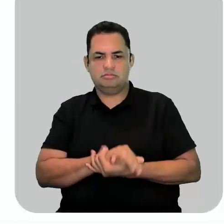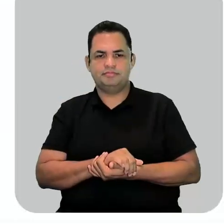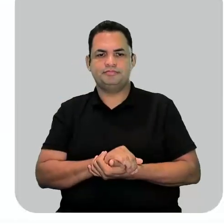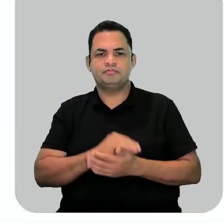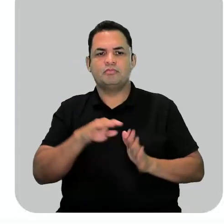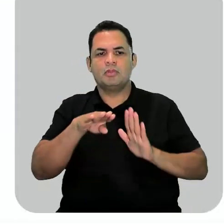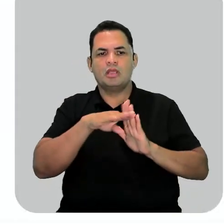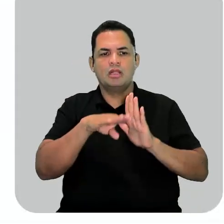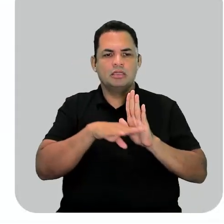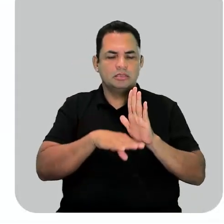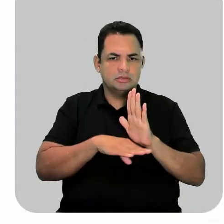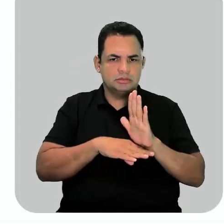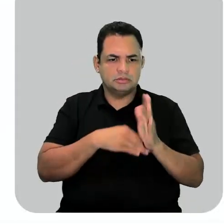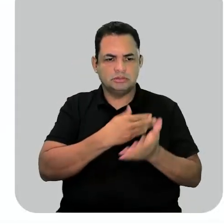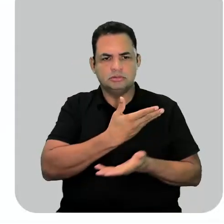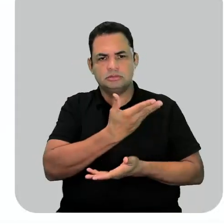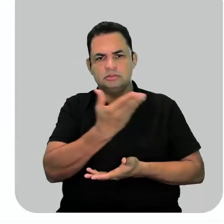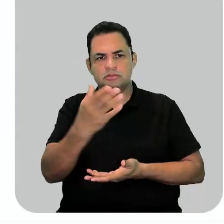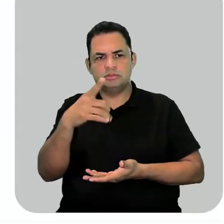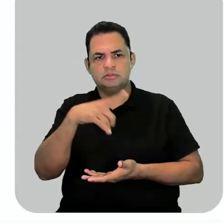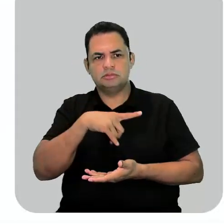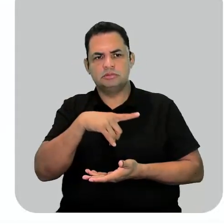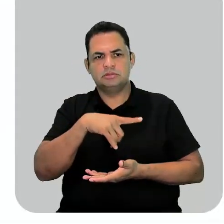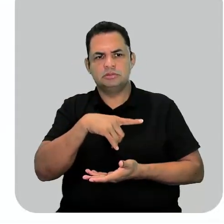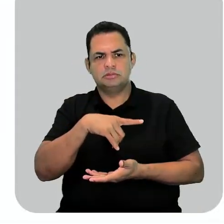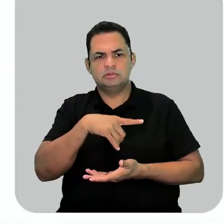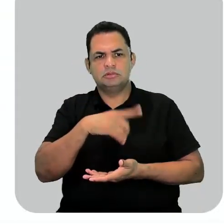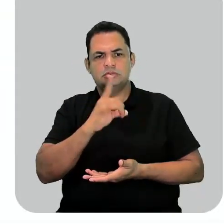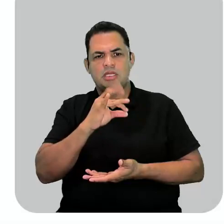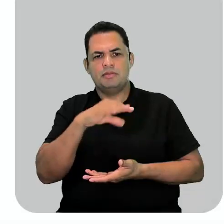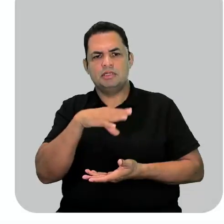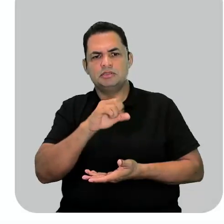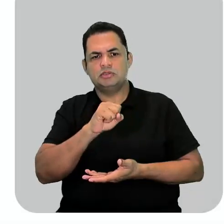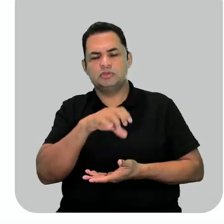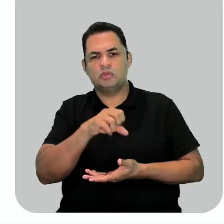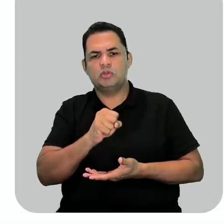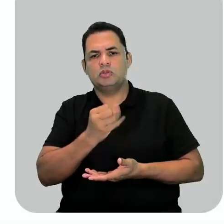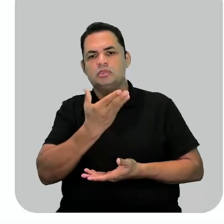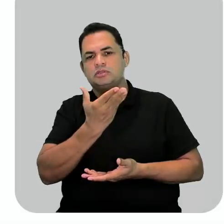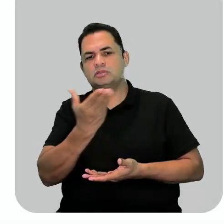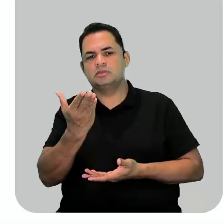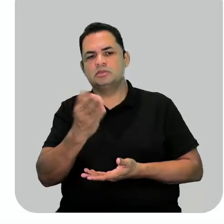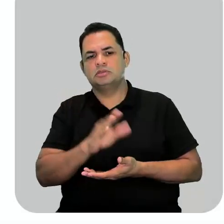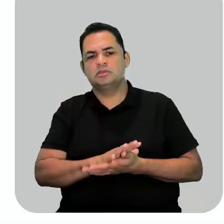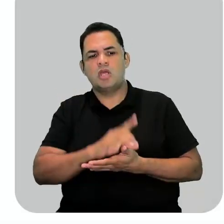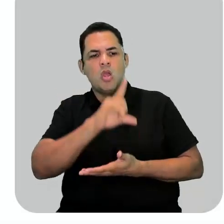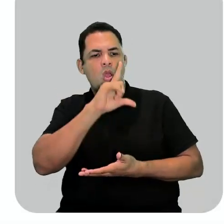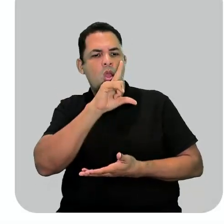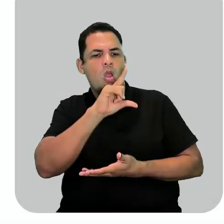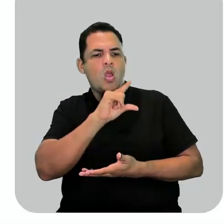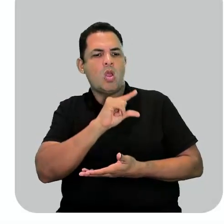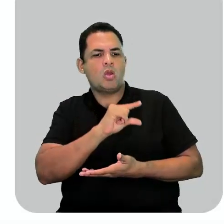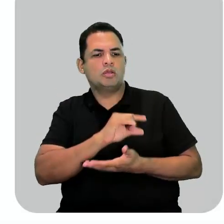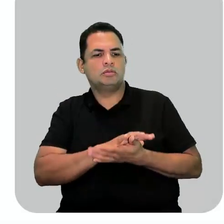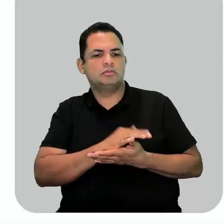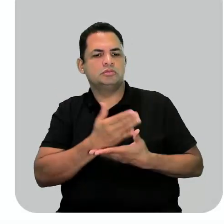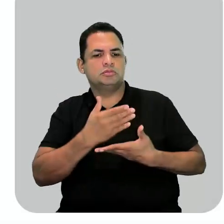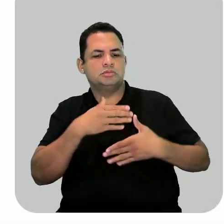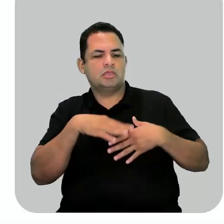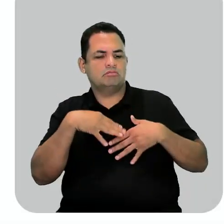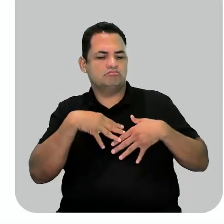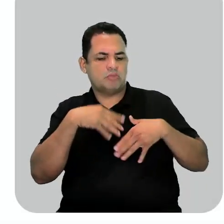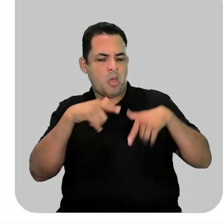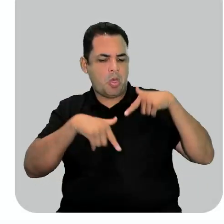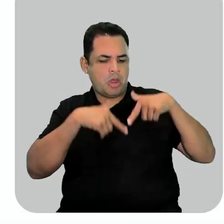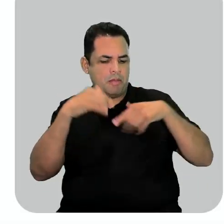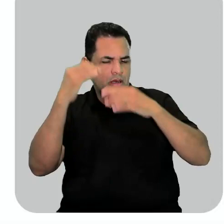Classificação das drogas. Nós temos depressoras, que são aquelas que diminuem o nível de atividade no